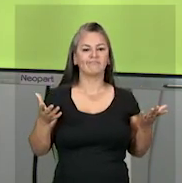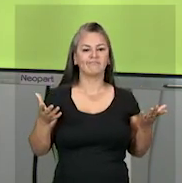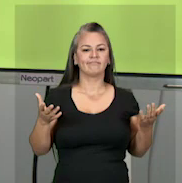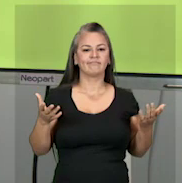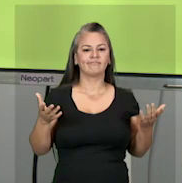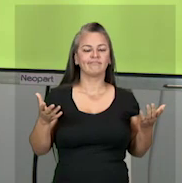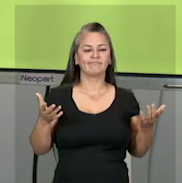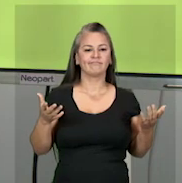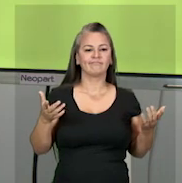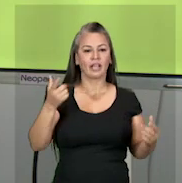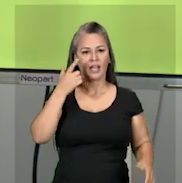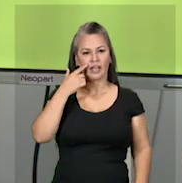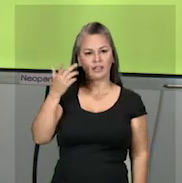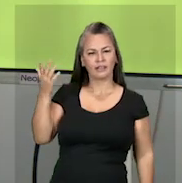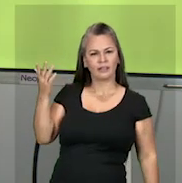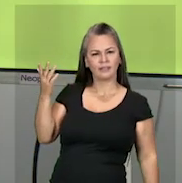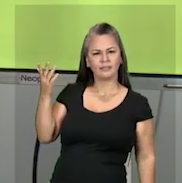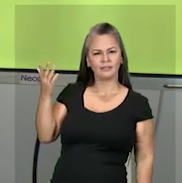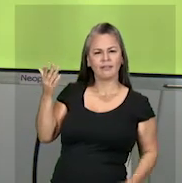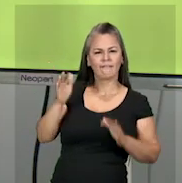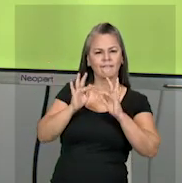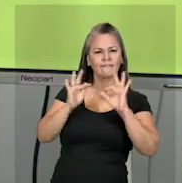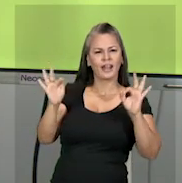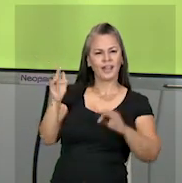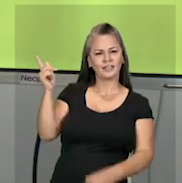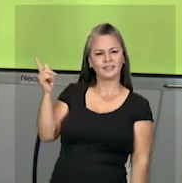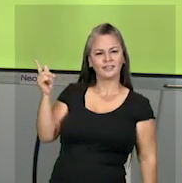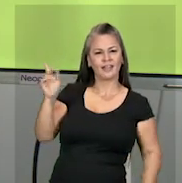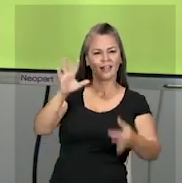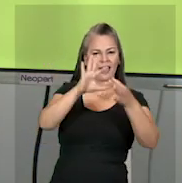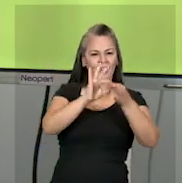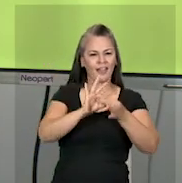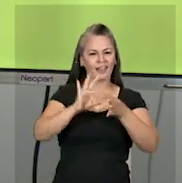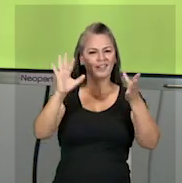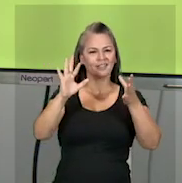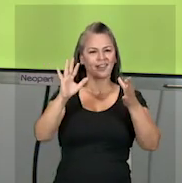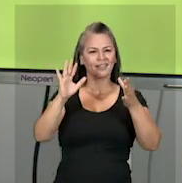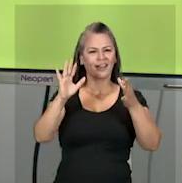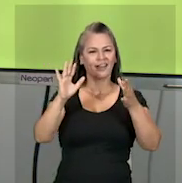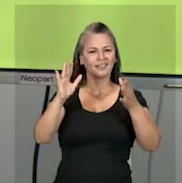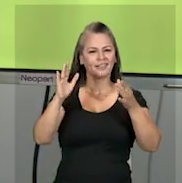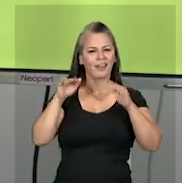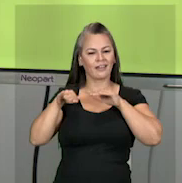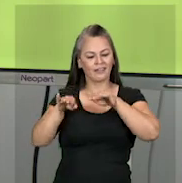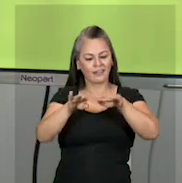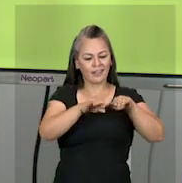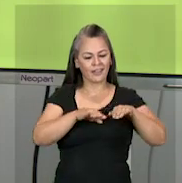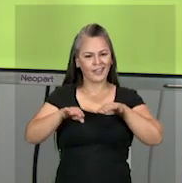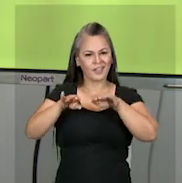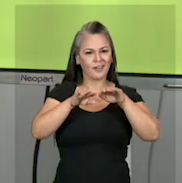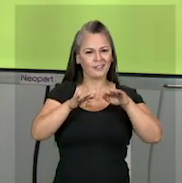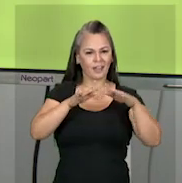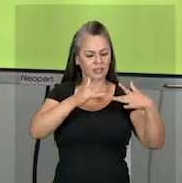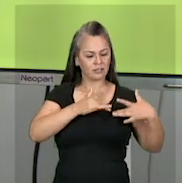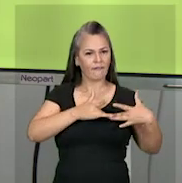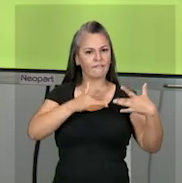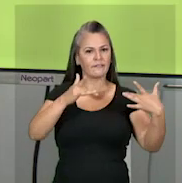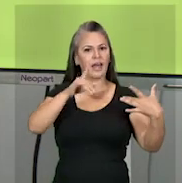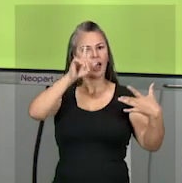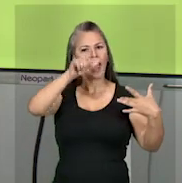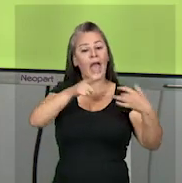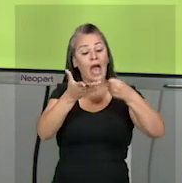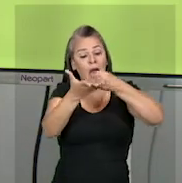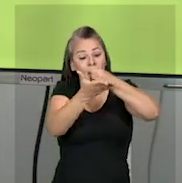Liberdade, igualdade e fraternidade. Esses são os princípios básicos da Revolução Francesa. São o mote, né, a